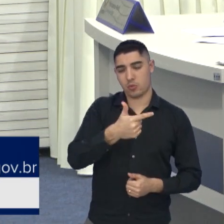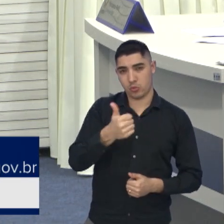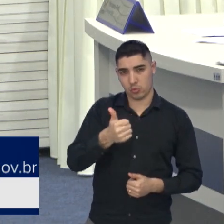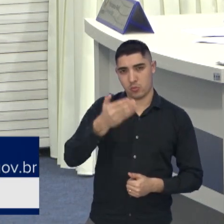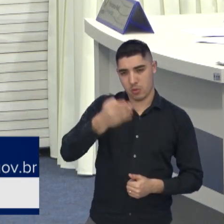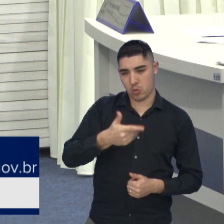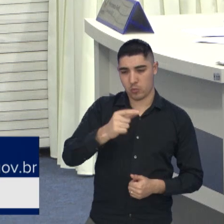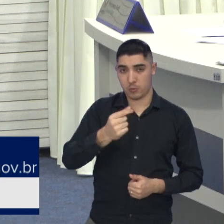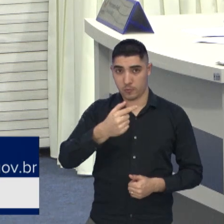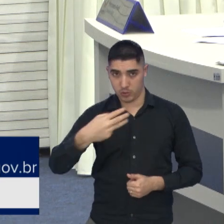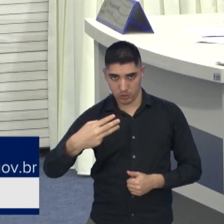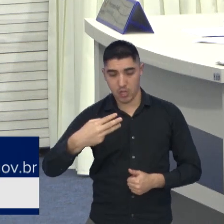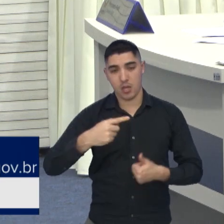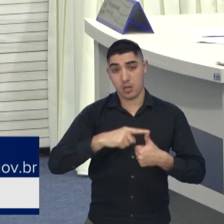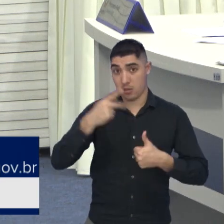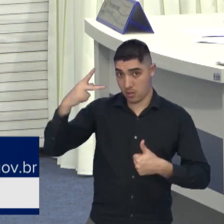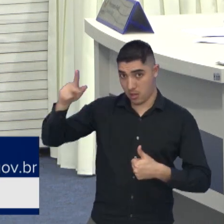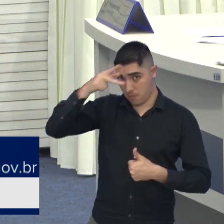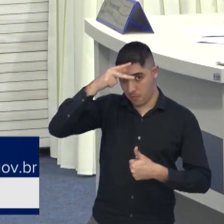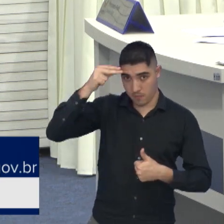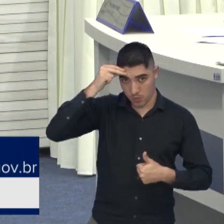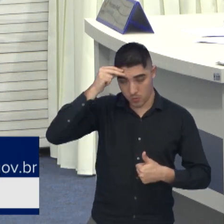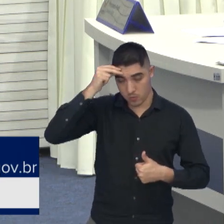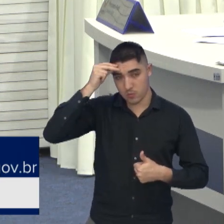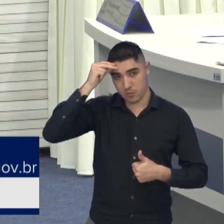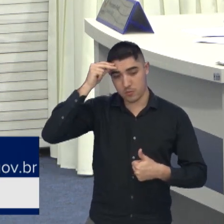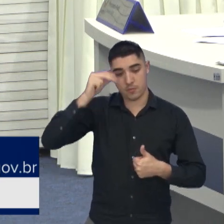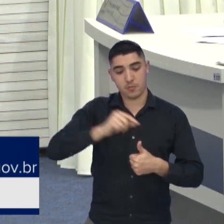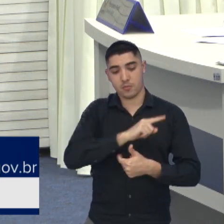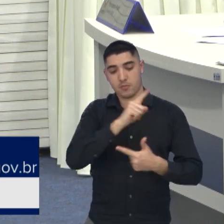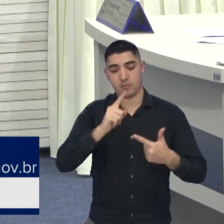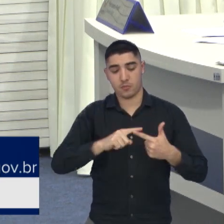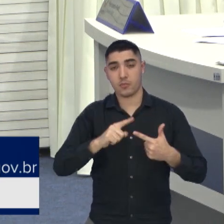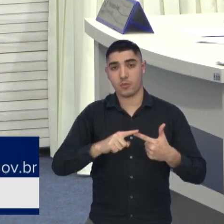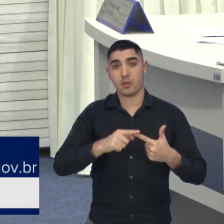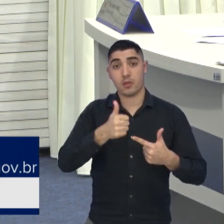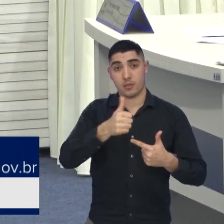10731/2023, do Poder Executivo. Processo